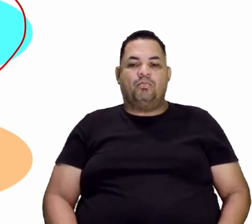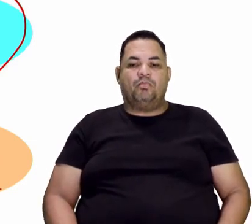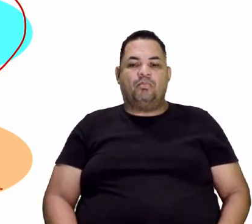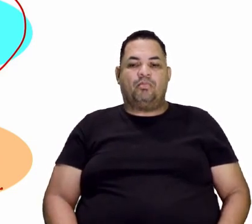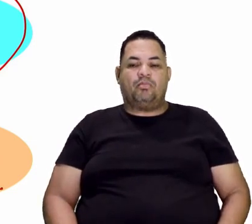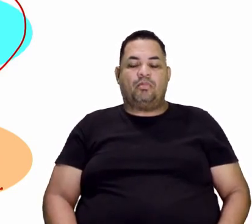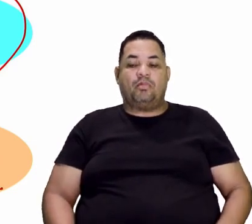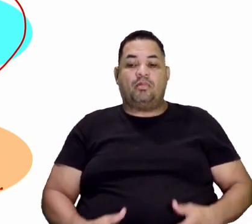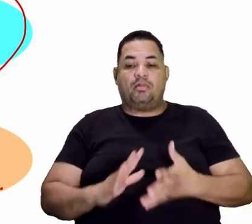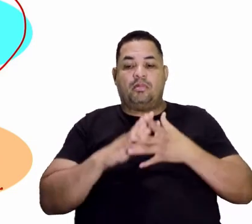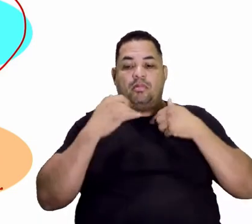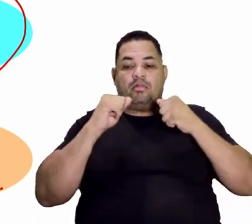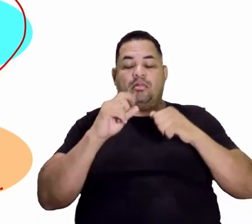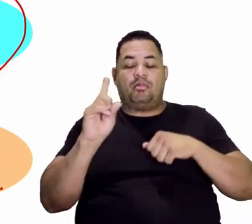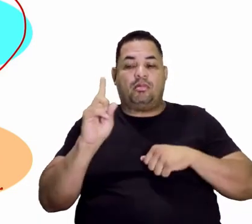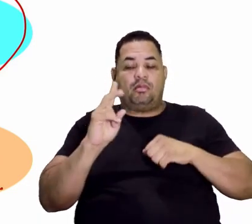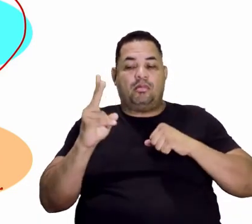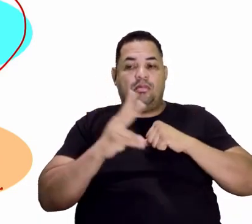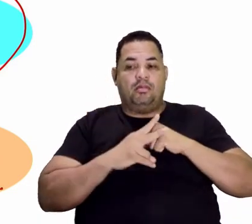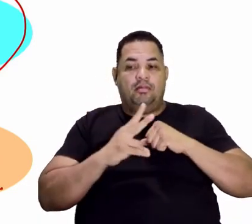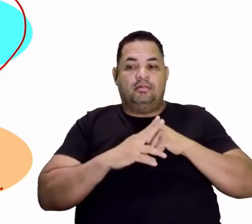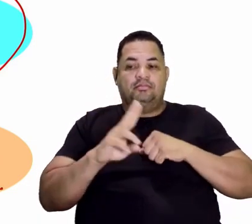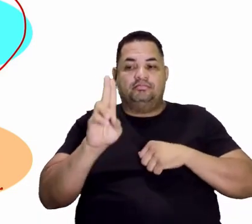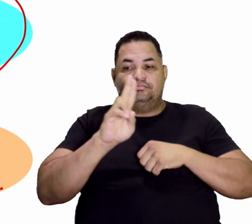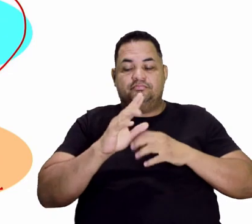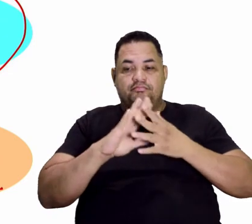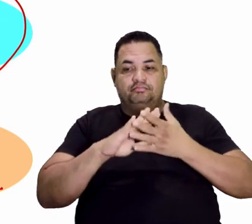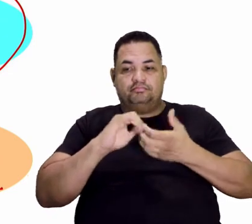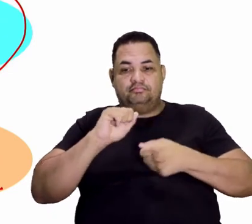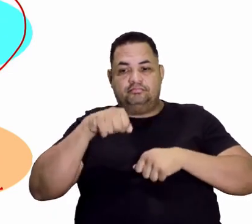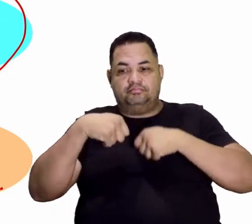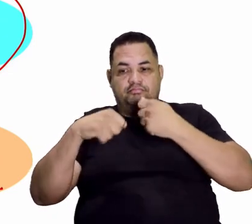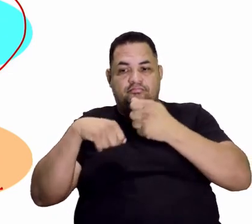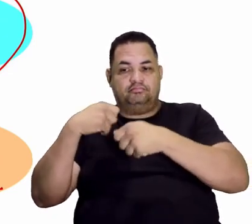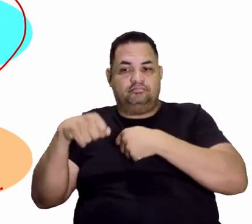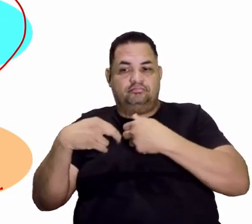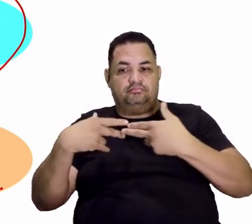A não verbal, que é expressada por sinais,